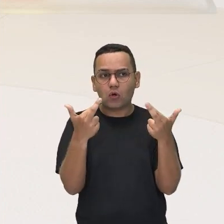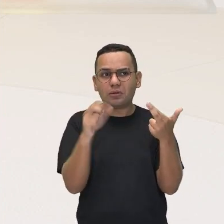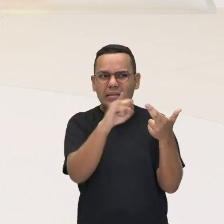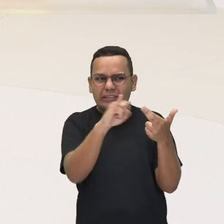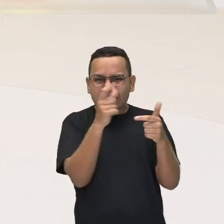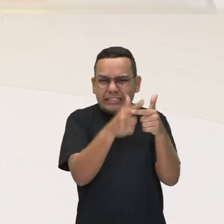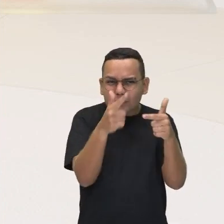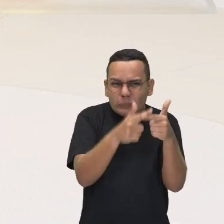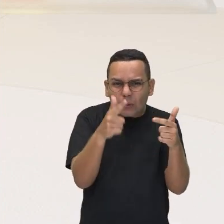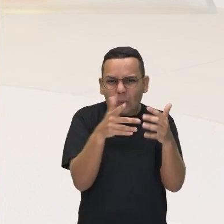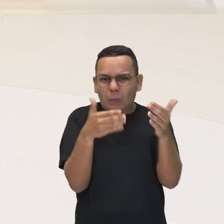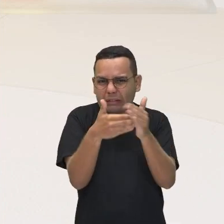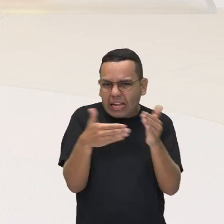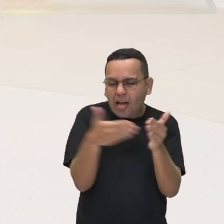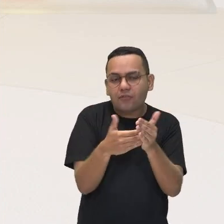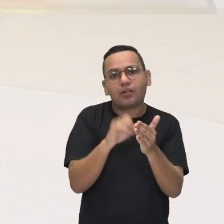estratégia,